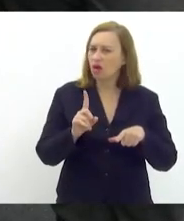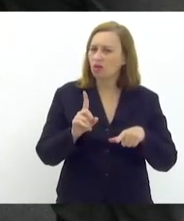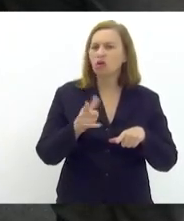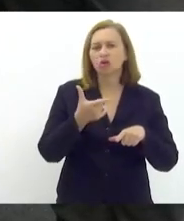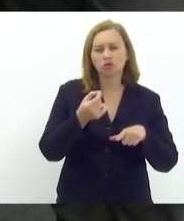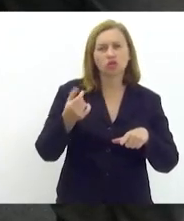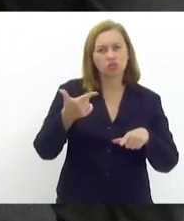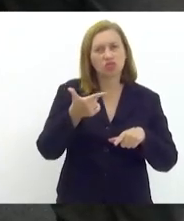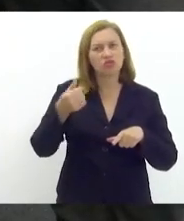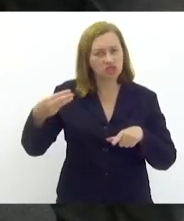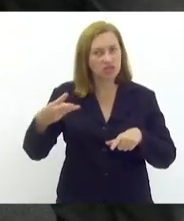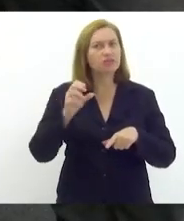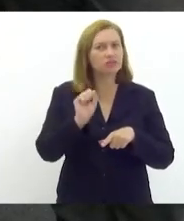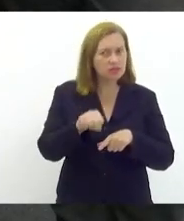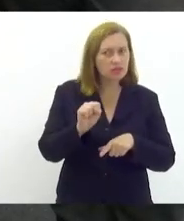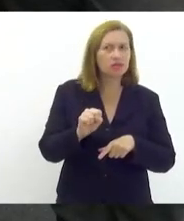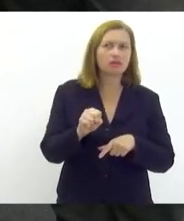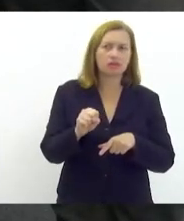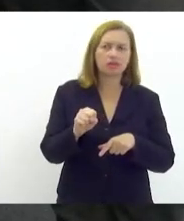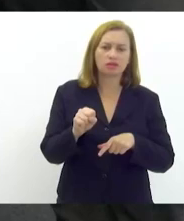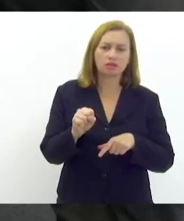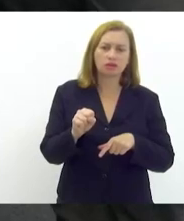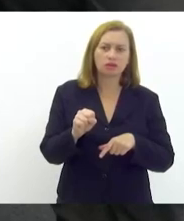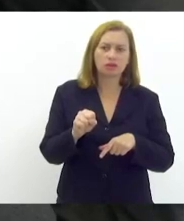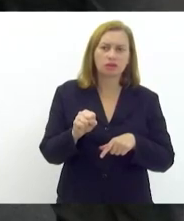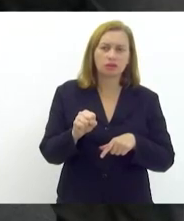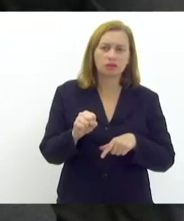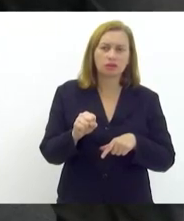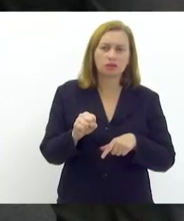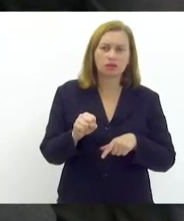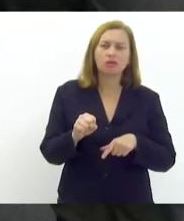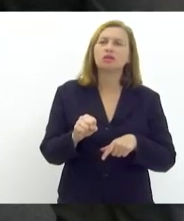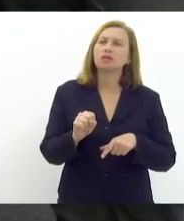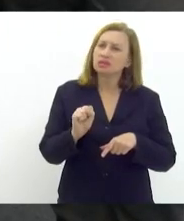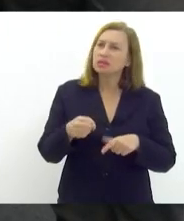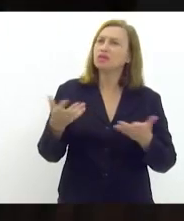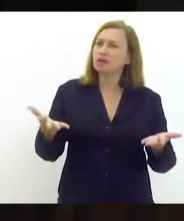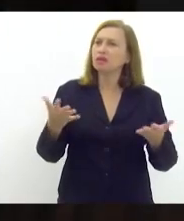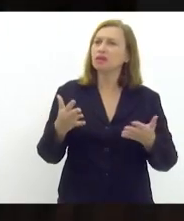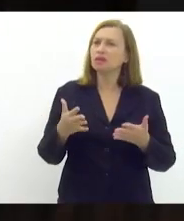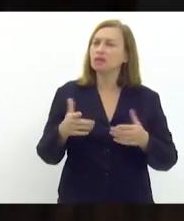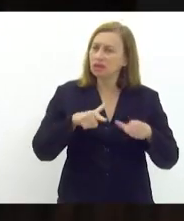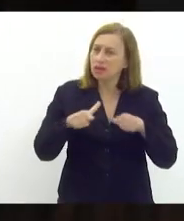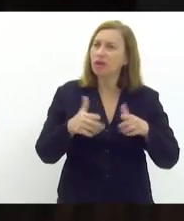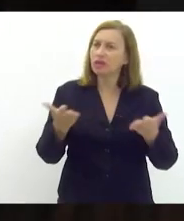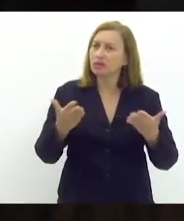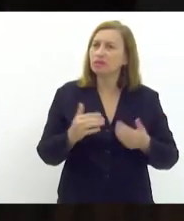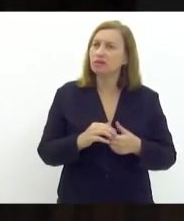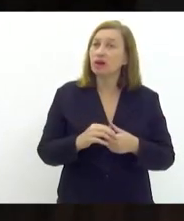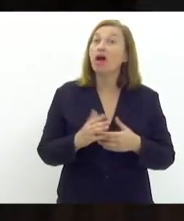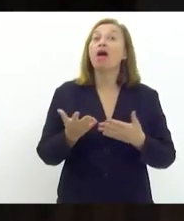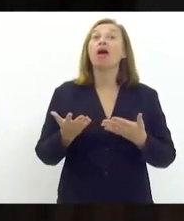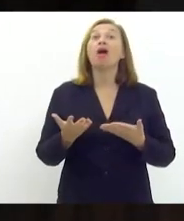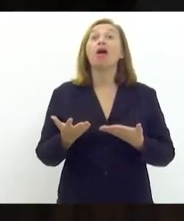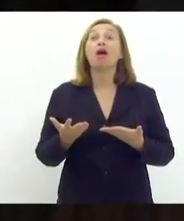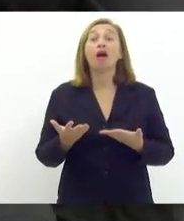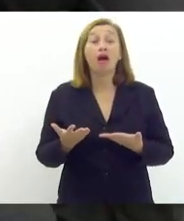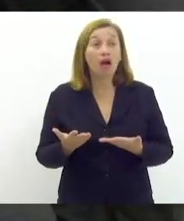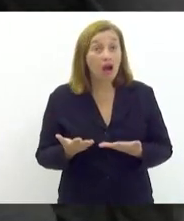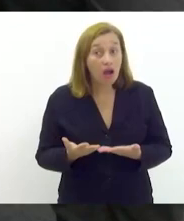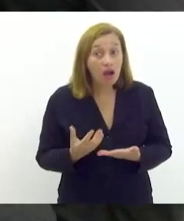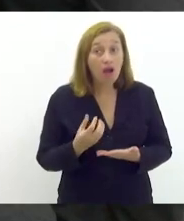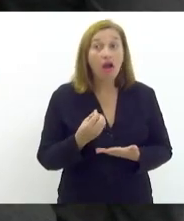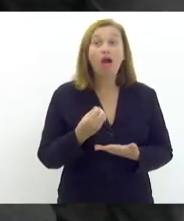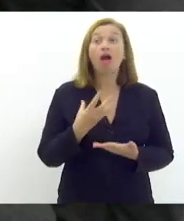em exercício era o governador Ele tá em exercício Ah tá